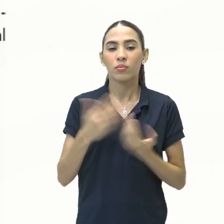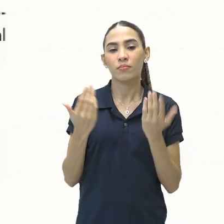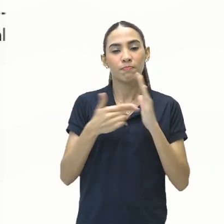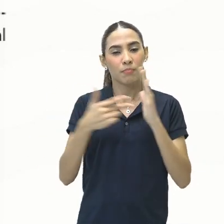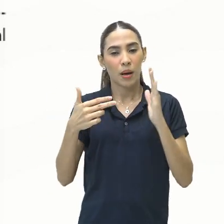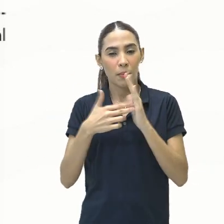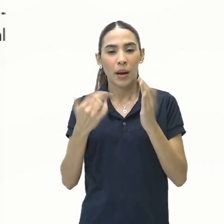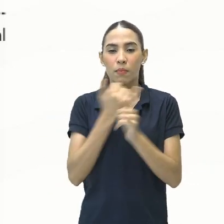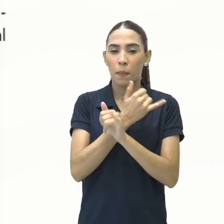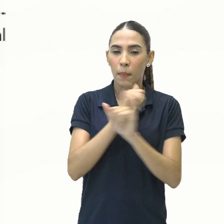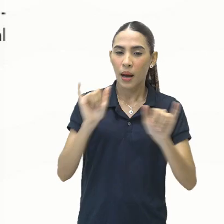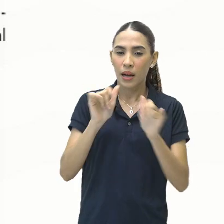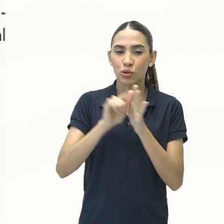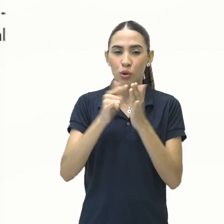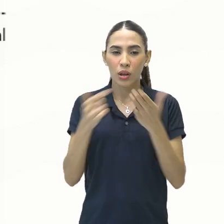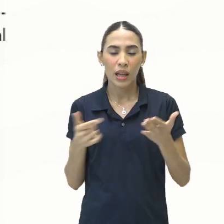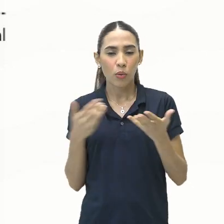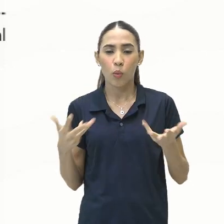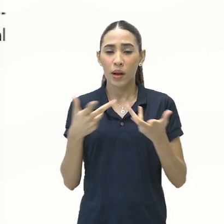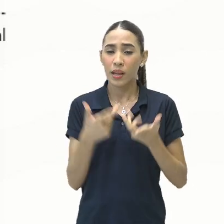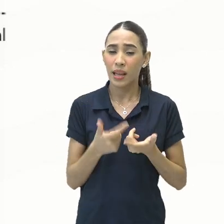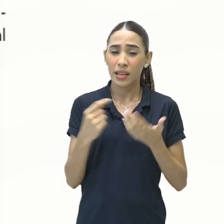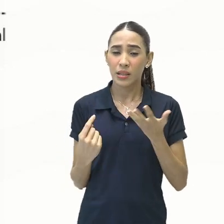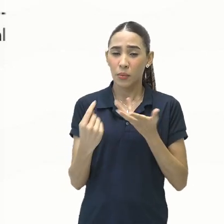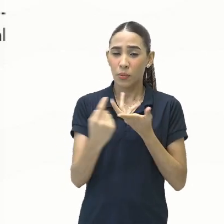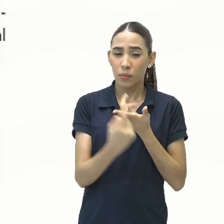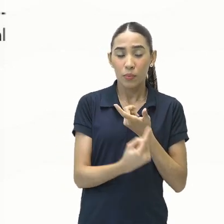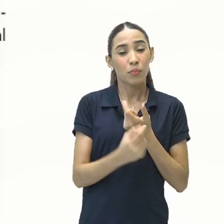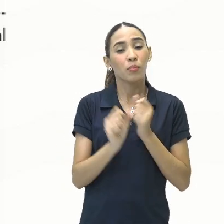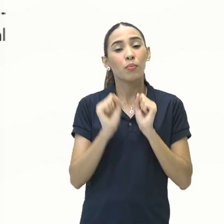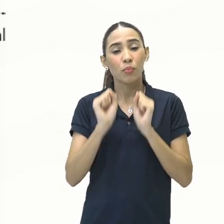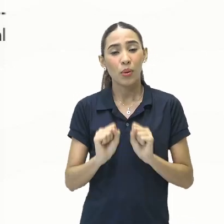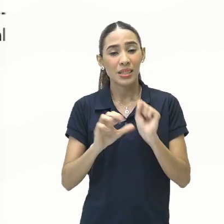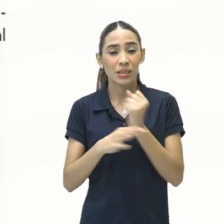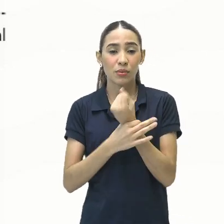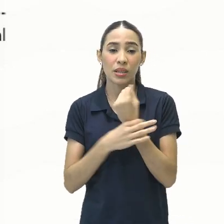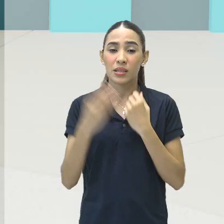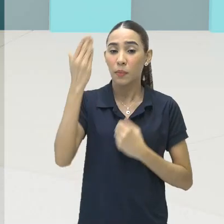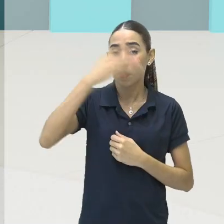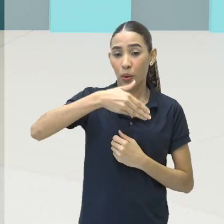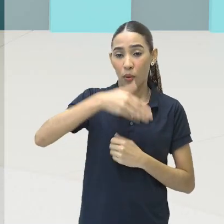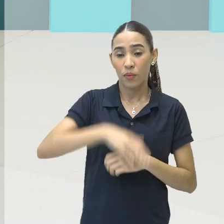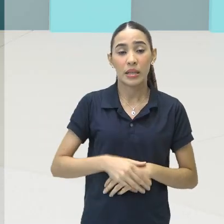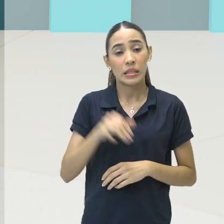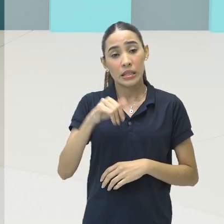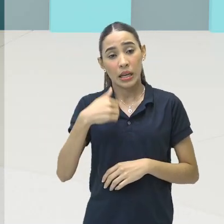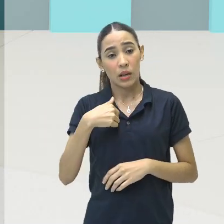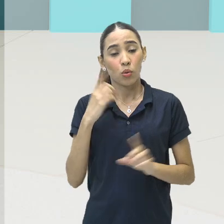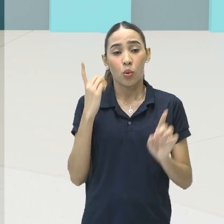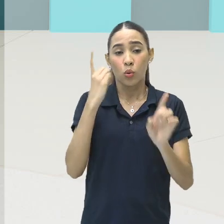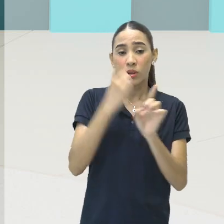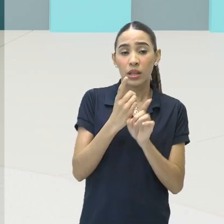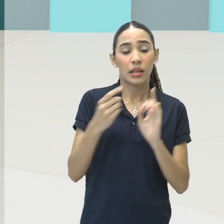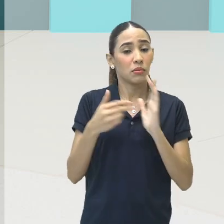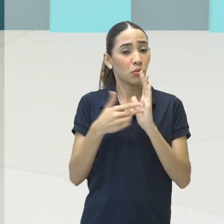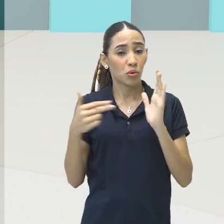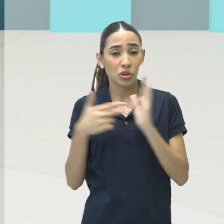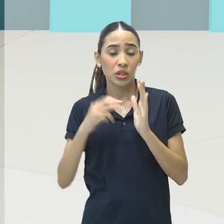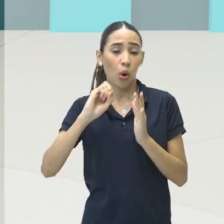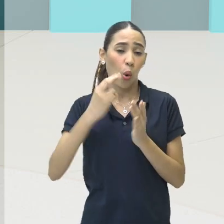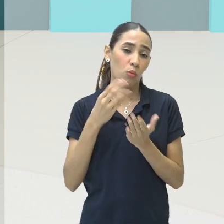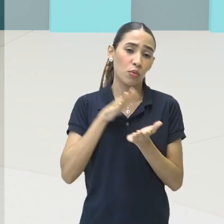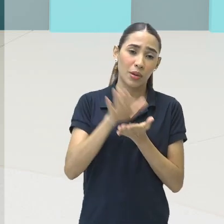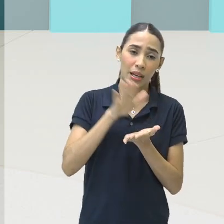jornais de qualidade. Tudo isso aí pode ser a minha prova. Se eu achei aí uma notícia, né, uma